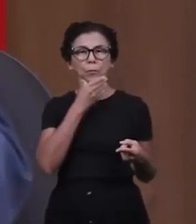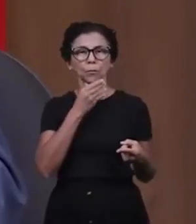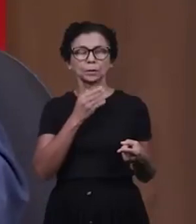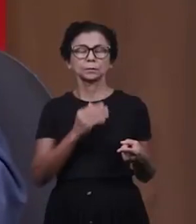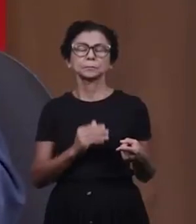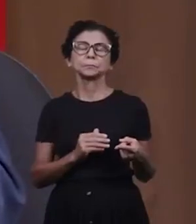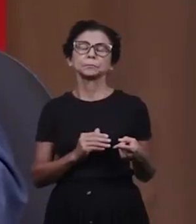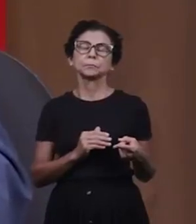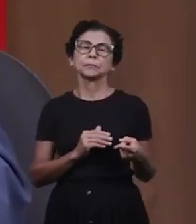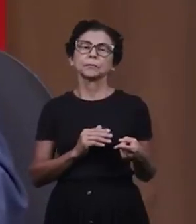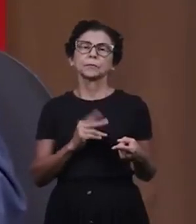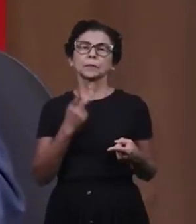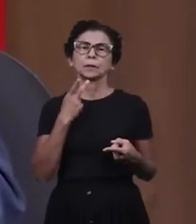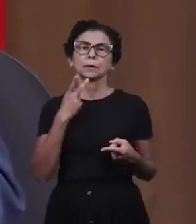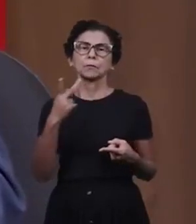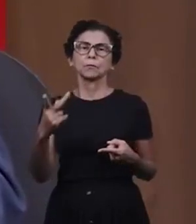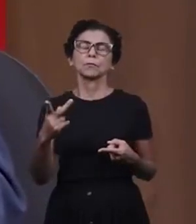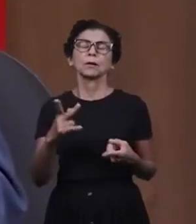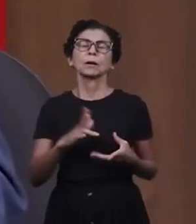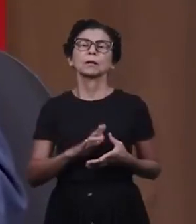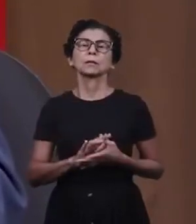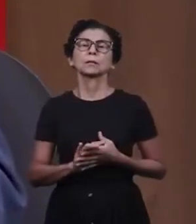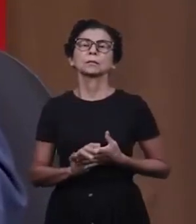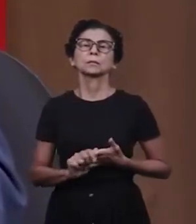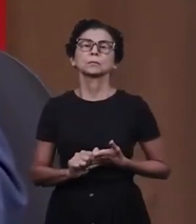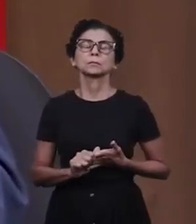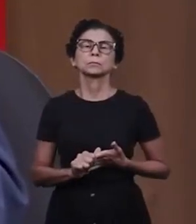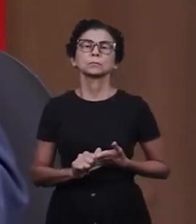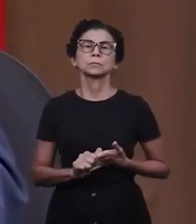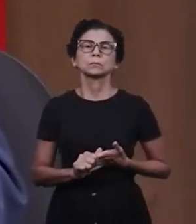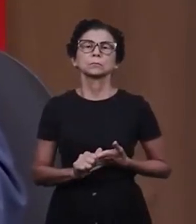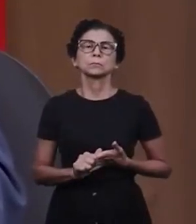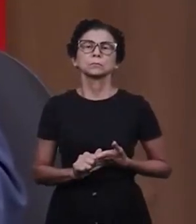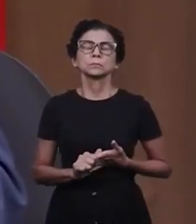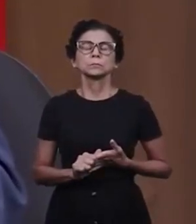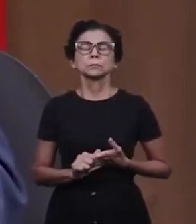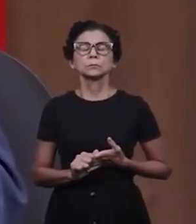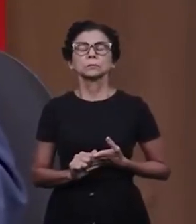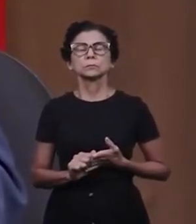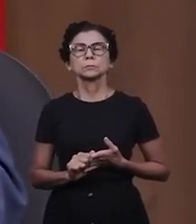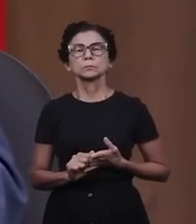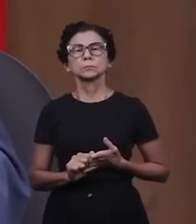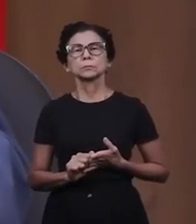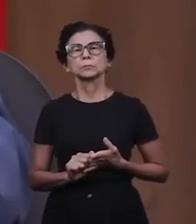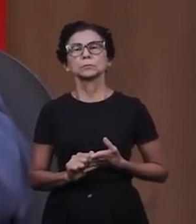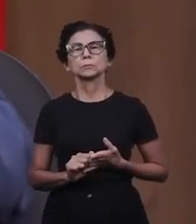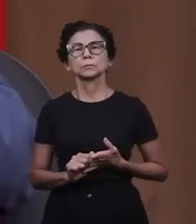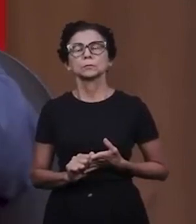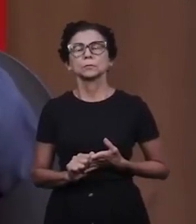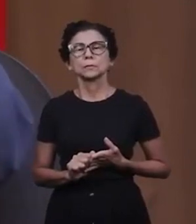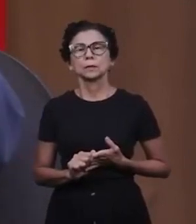assim, propriedade sobre a palavra e